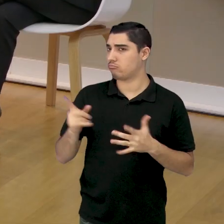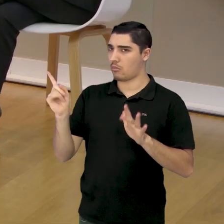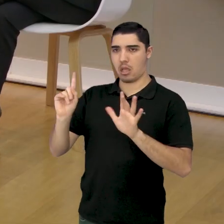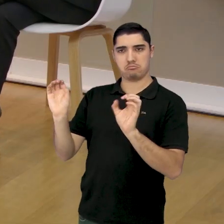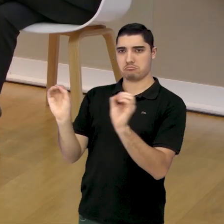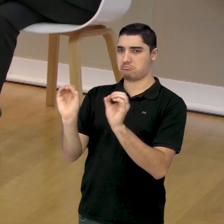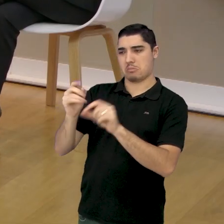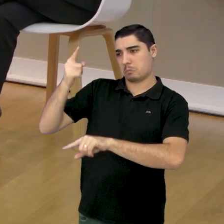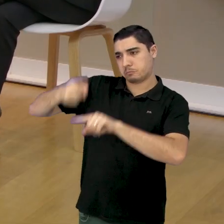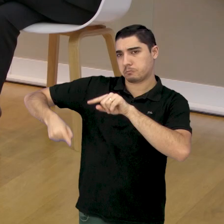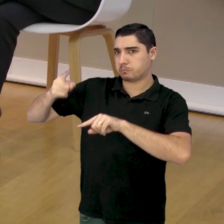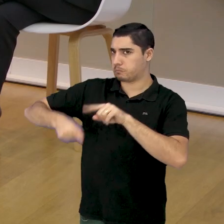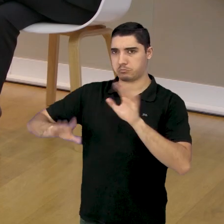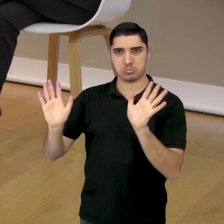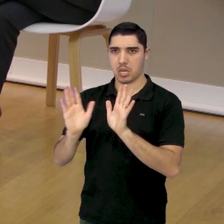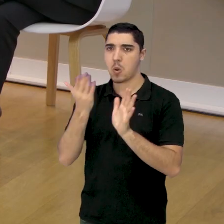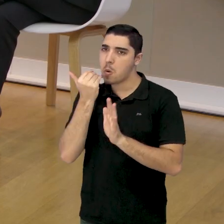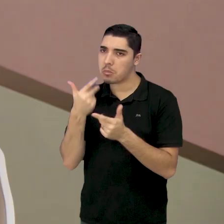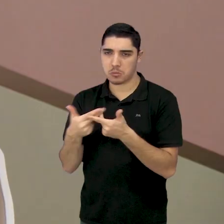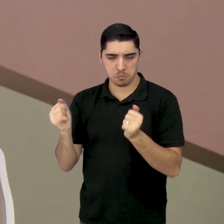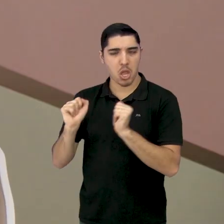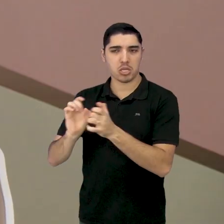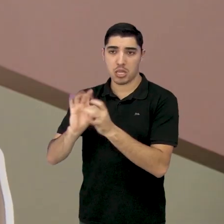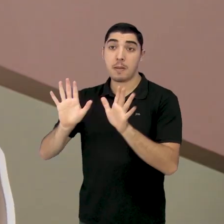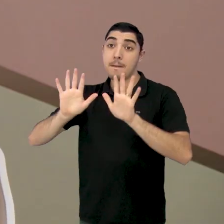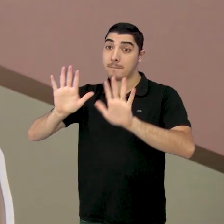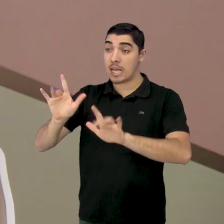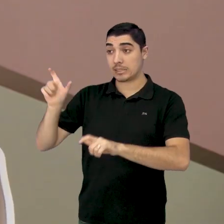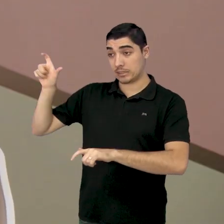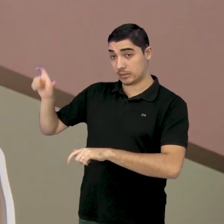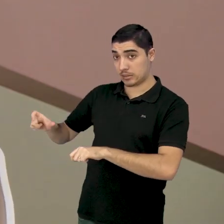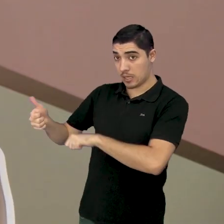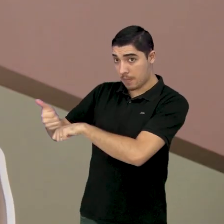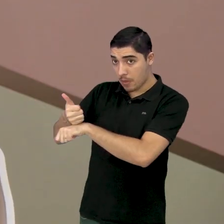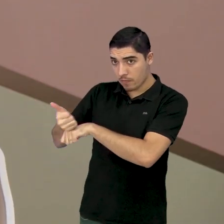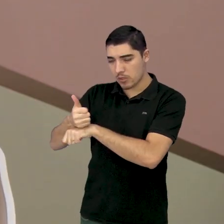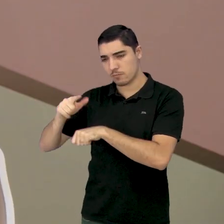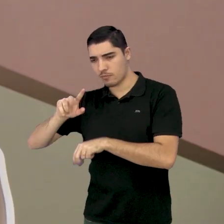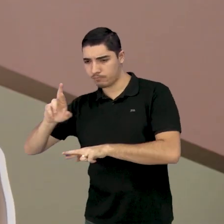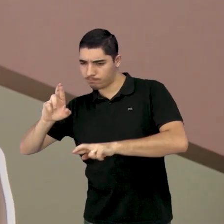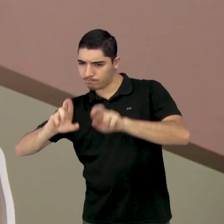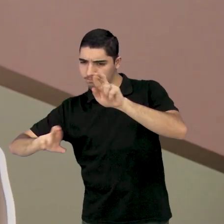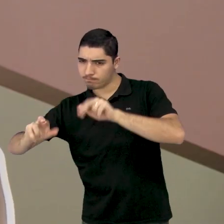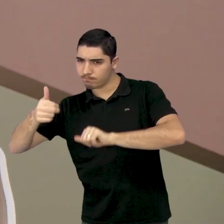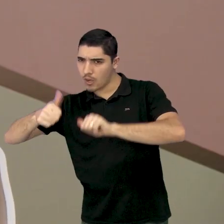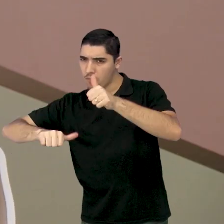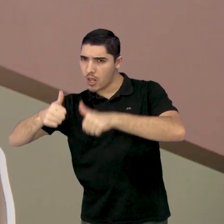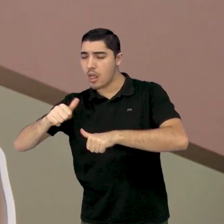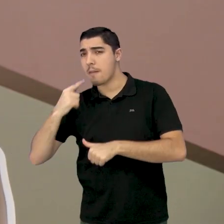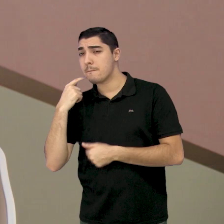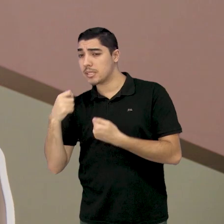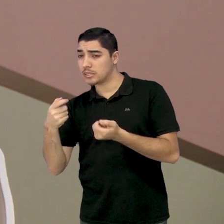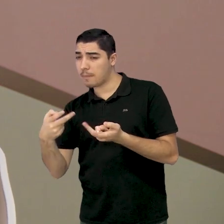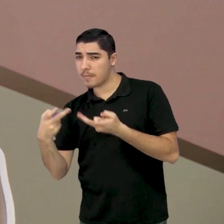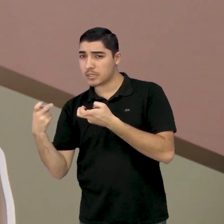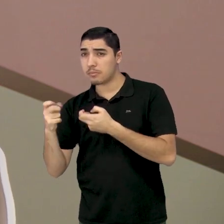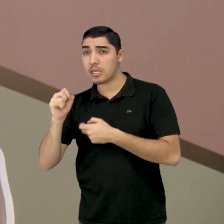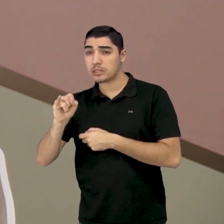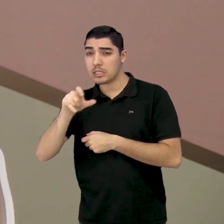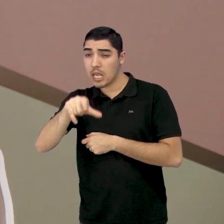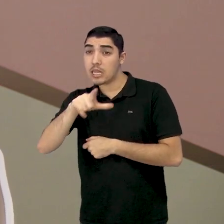uma restrição, porém, na avaliação, né, quando o profissional for avaliar o paciente na anamnese, a gente tem que identificar